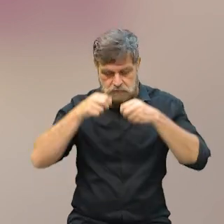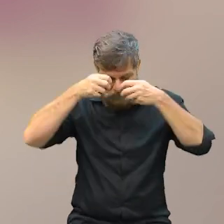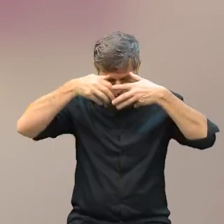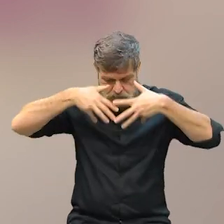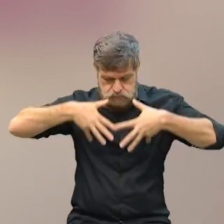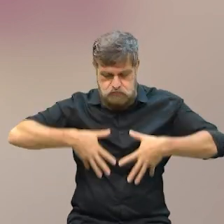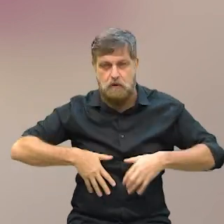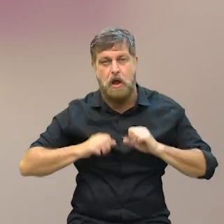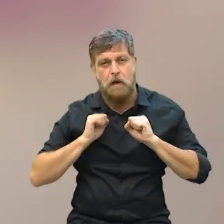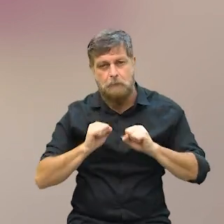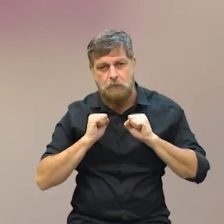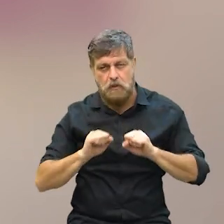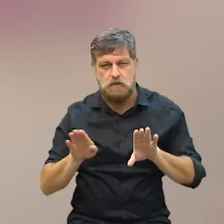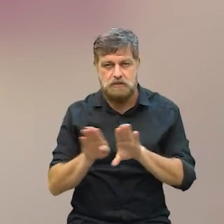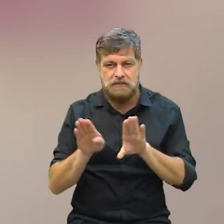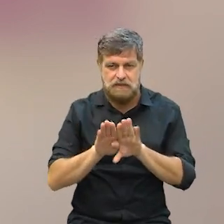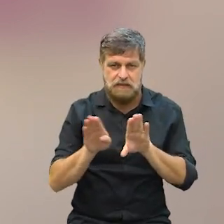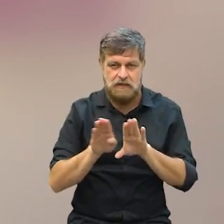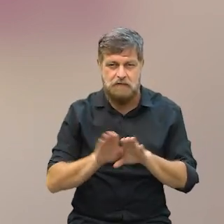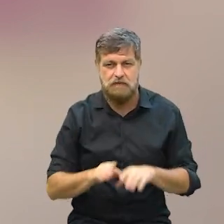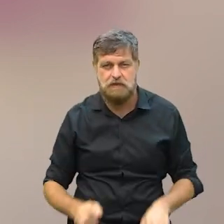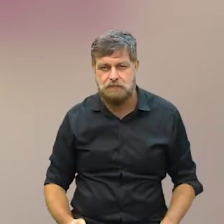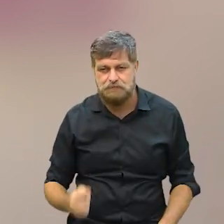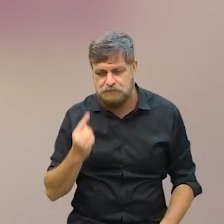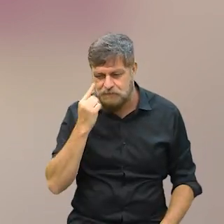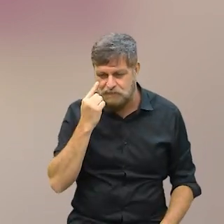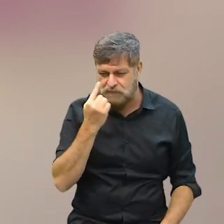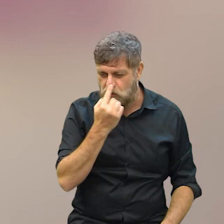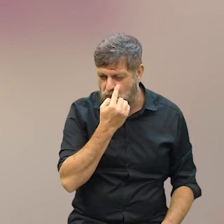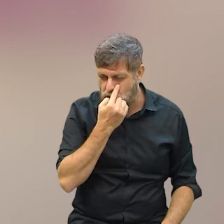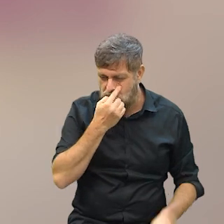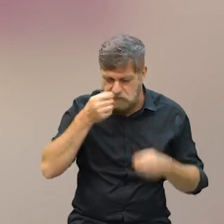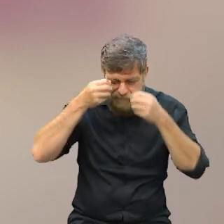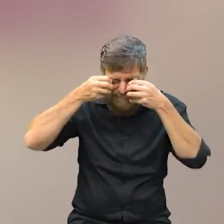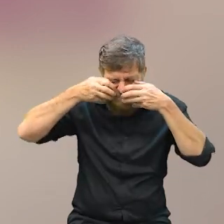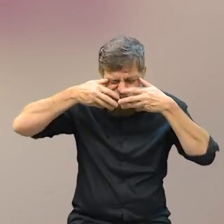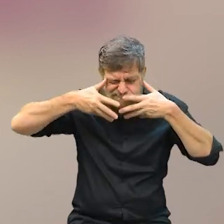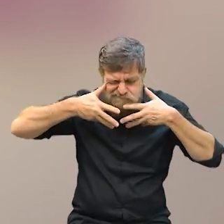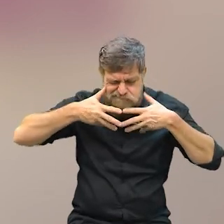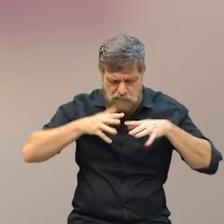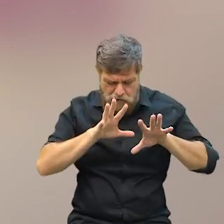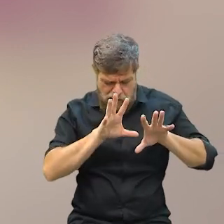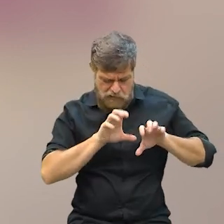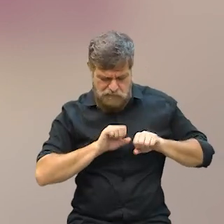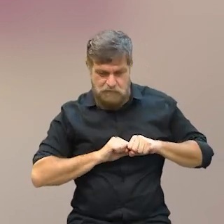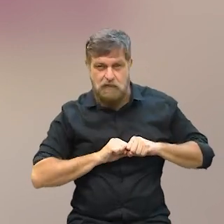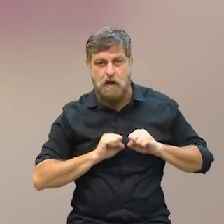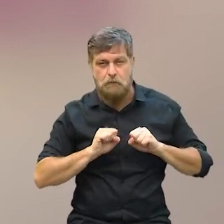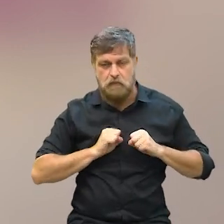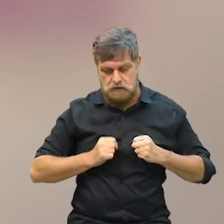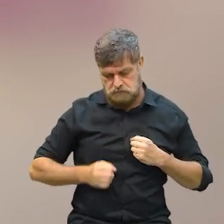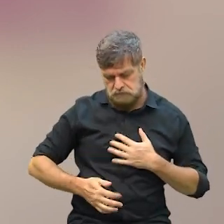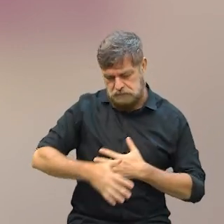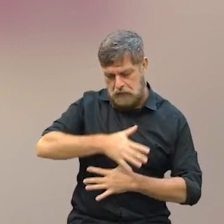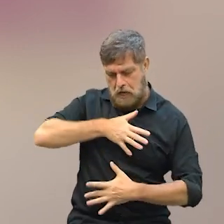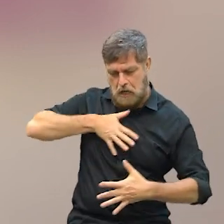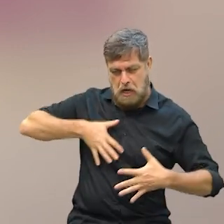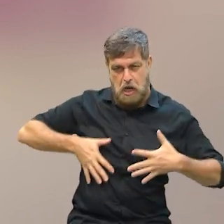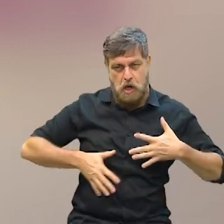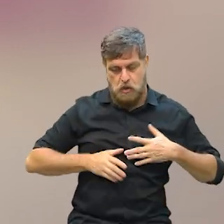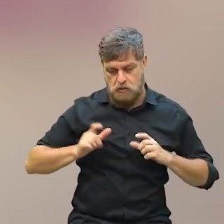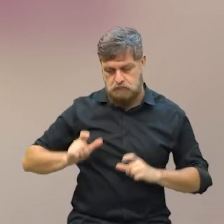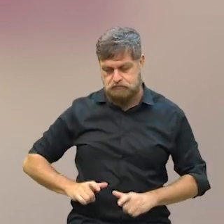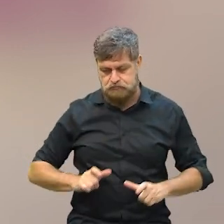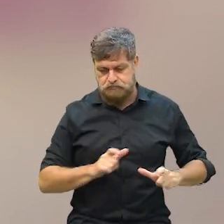pode pegar uma endoftalmite, né? Então ele pode pegar e espalhar, né, para outra